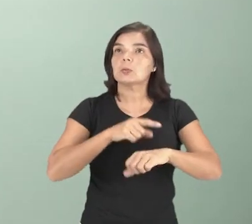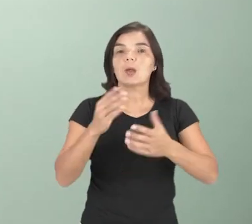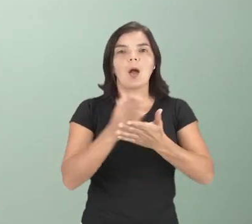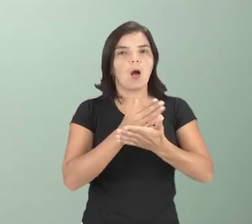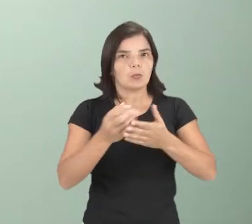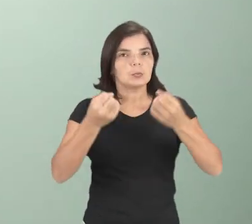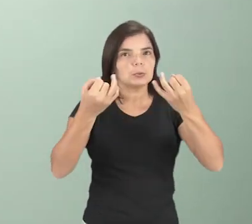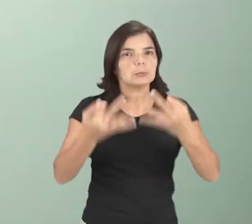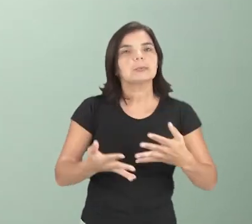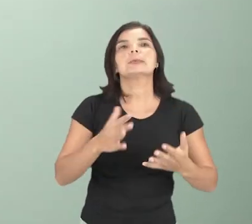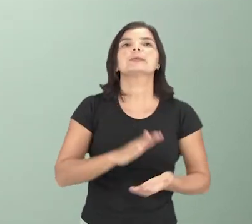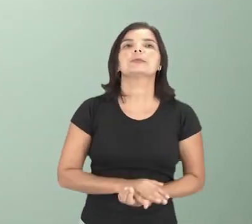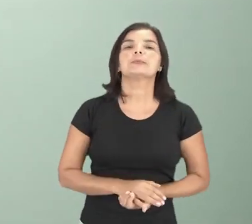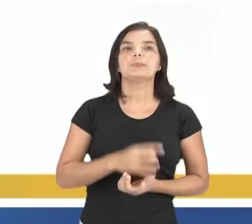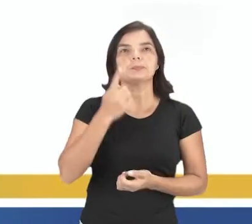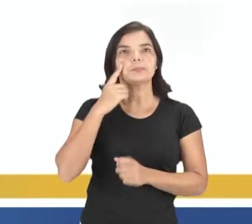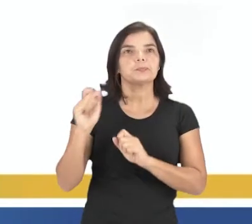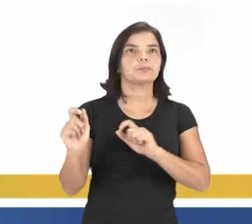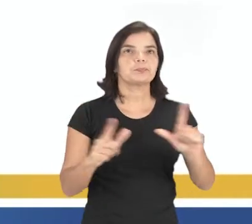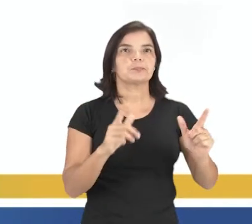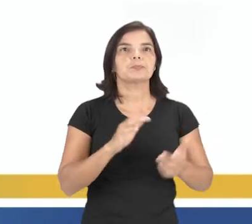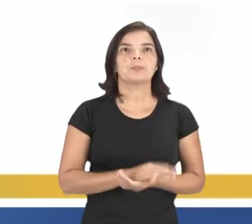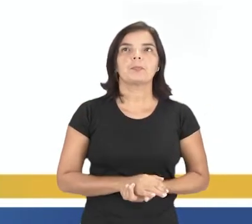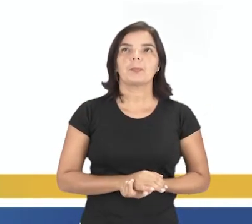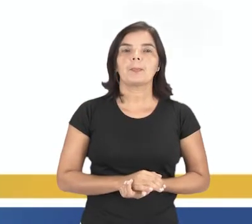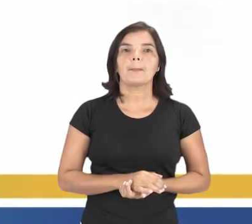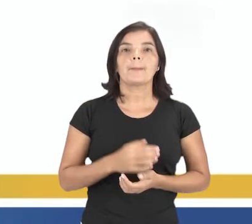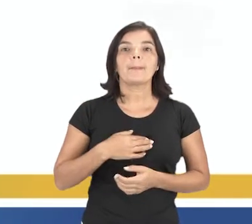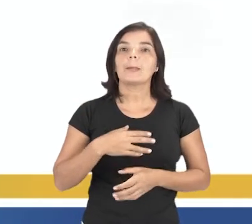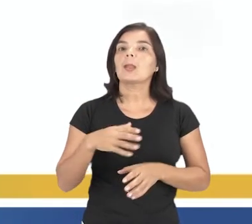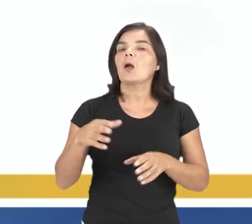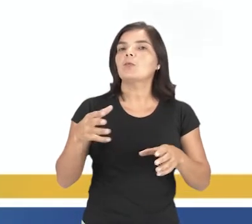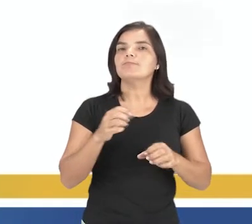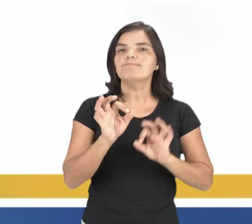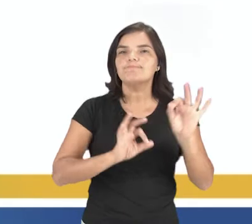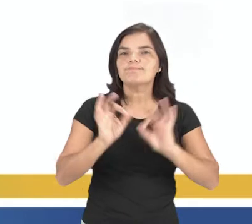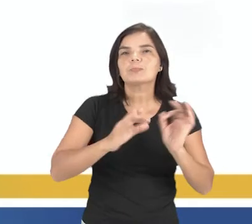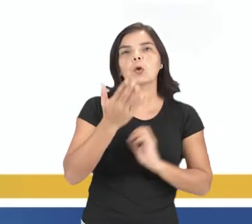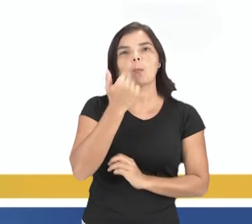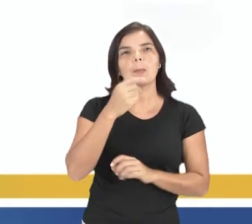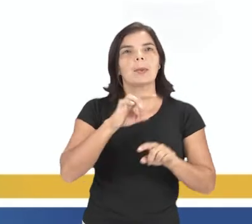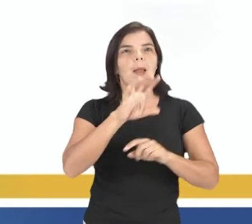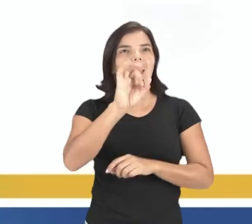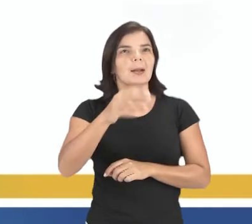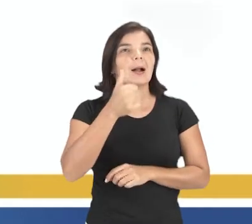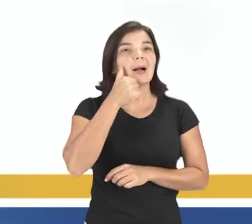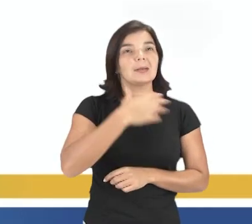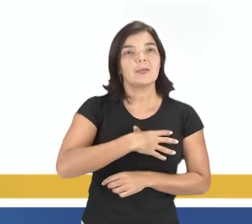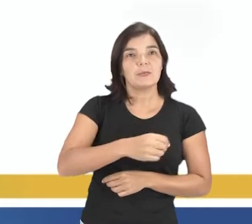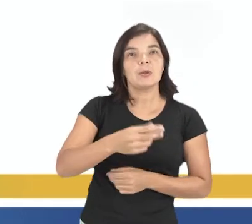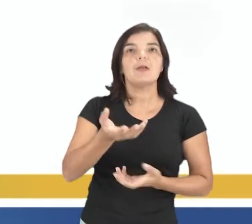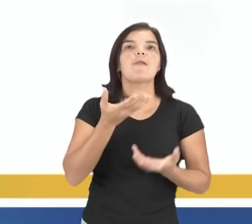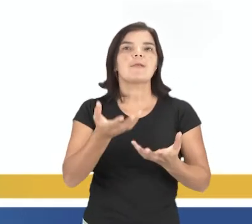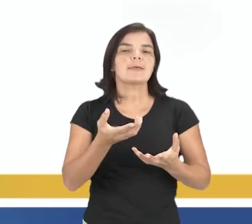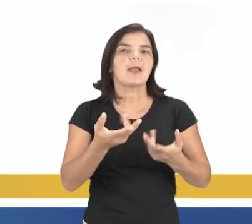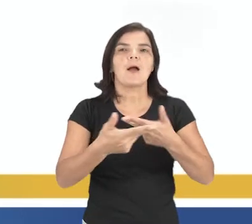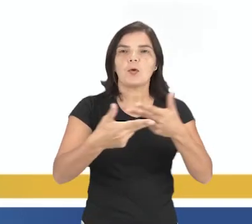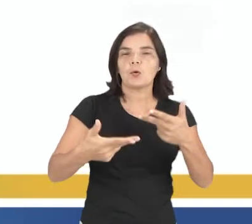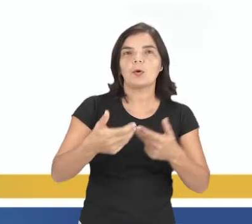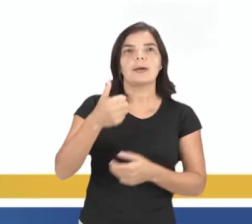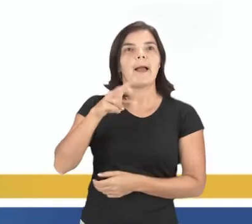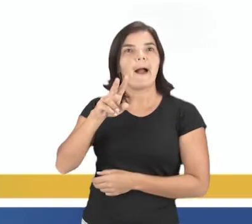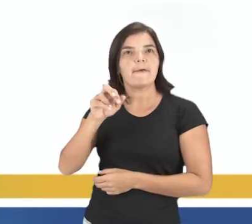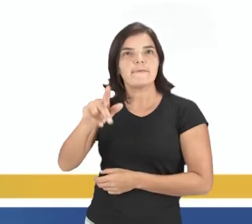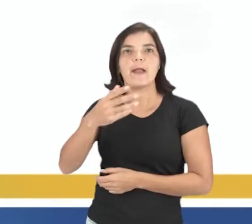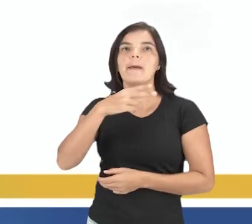algumas considerações. Então acompanha comigo, tá? Preparei a refeição matinal. Cada filho prefere uma coisa. A Vera, mingau de